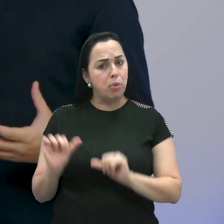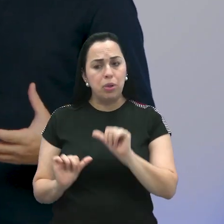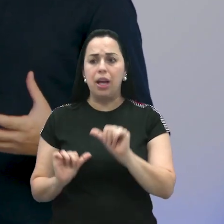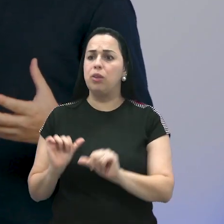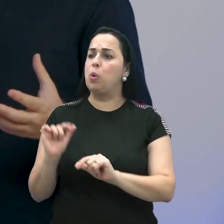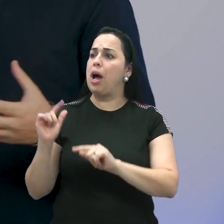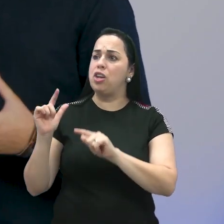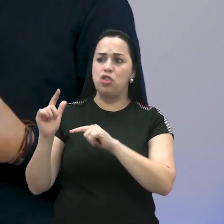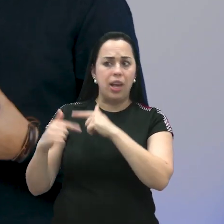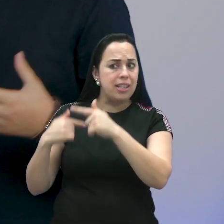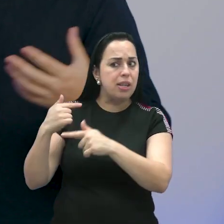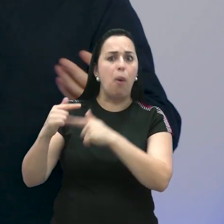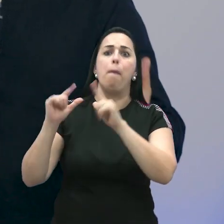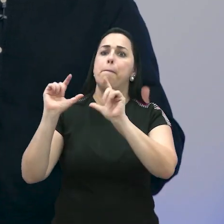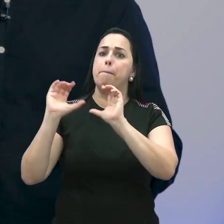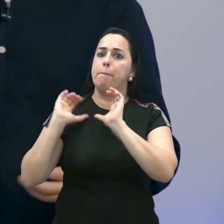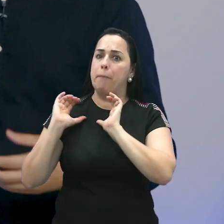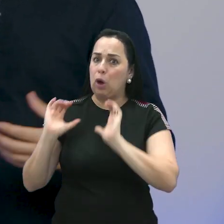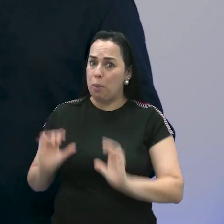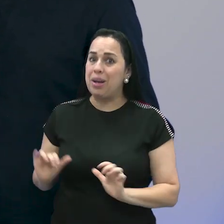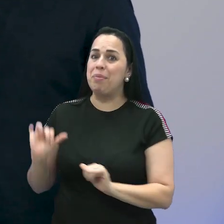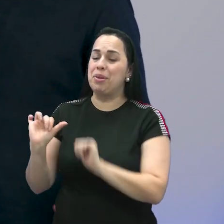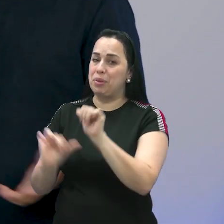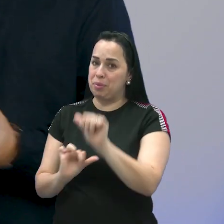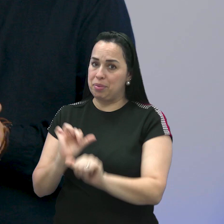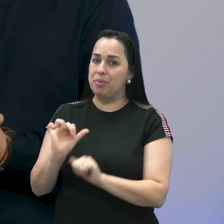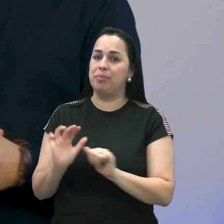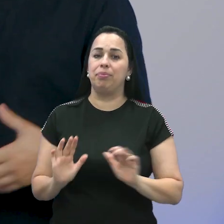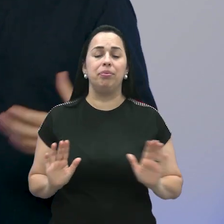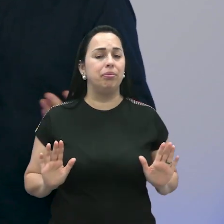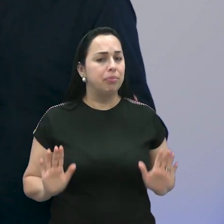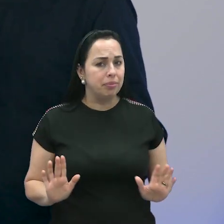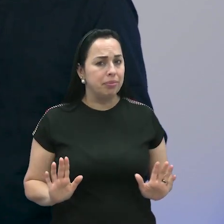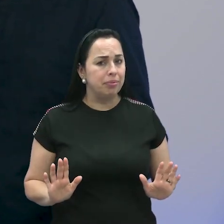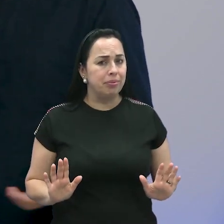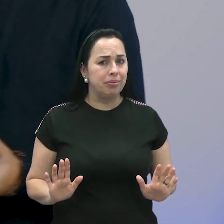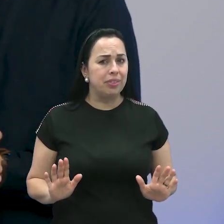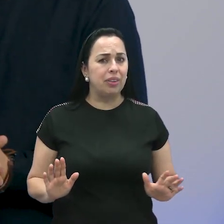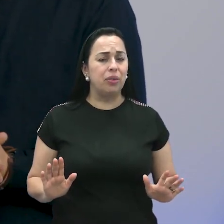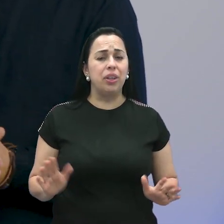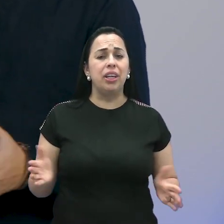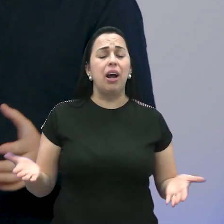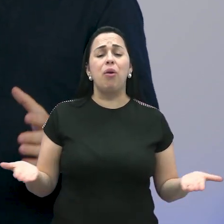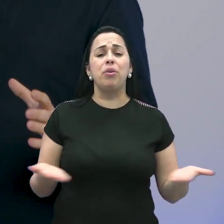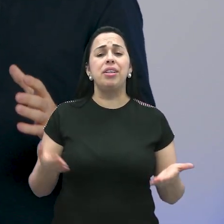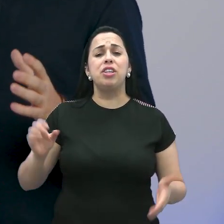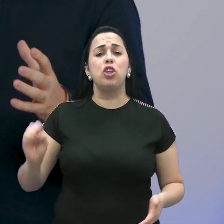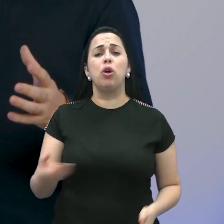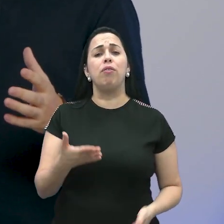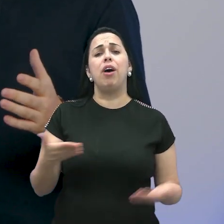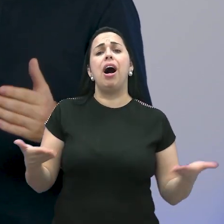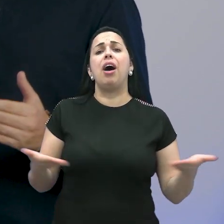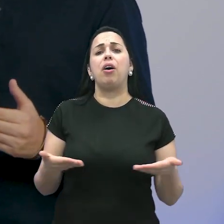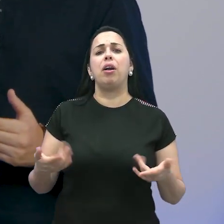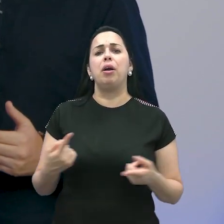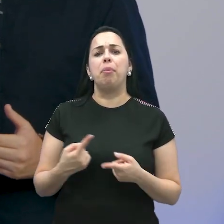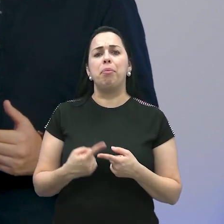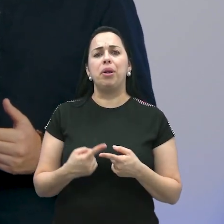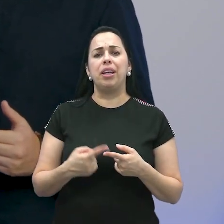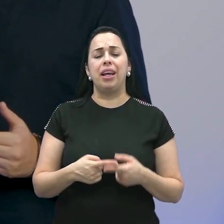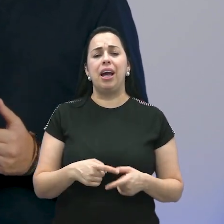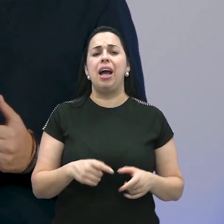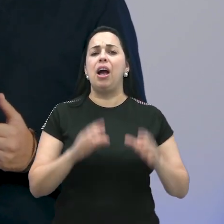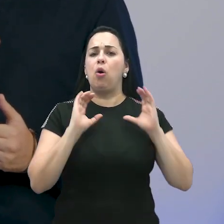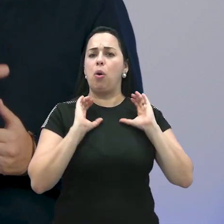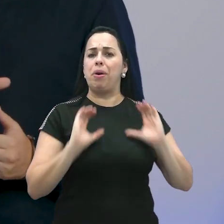pessoas têm no dia a dia muda de uma geração para outra, de uma pessoa para outra, e isso se repete pela história. Mas o que é de novo agora?